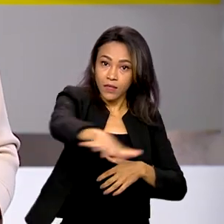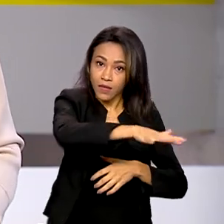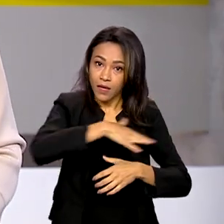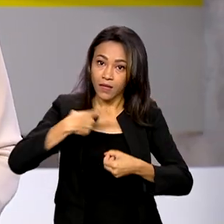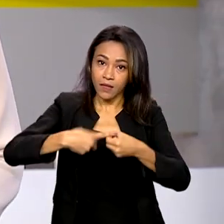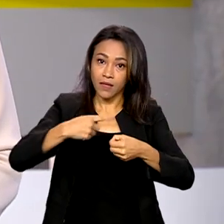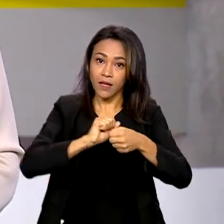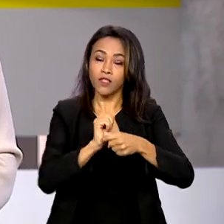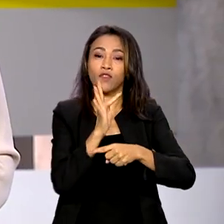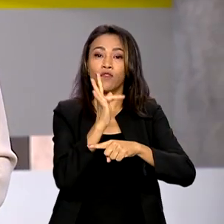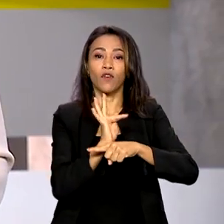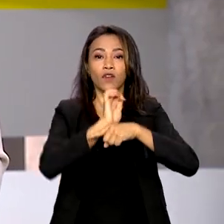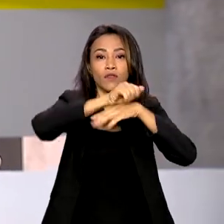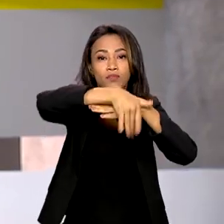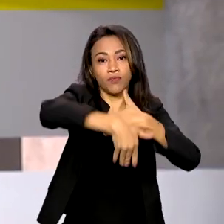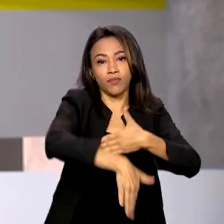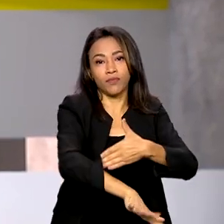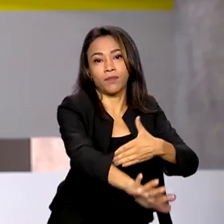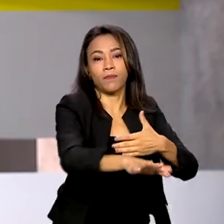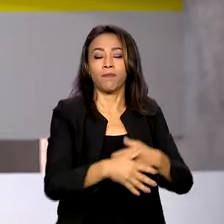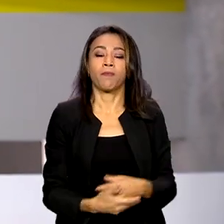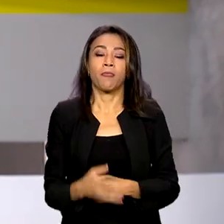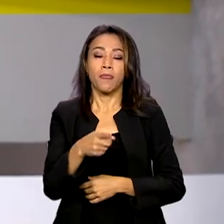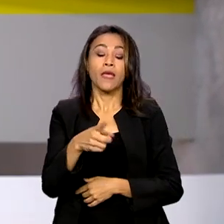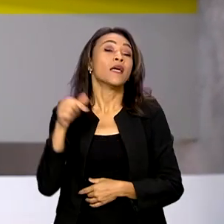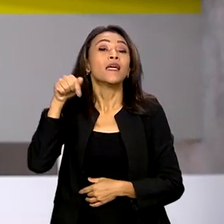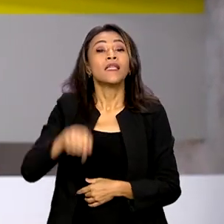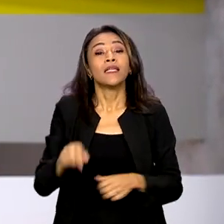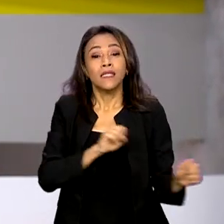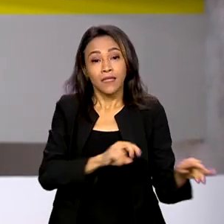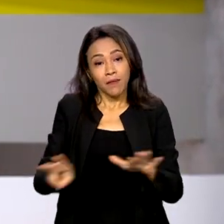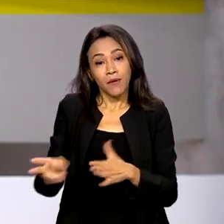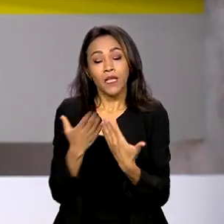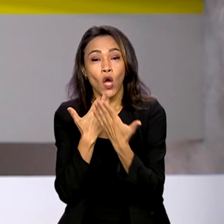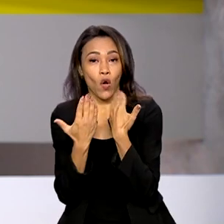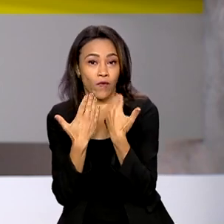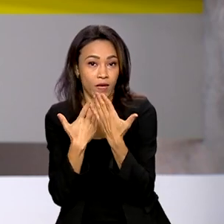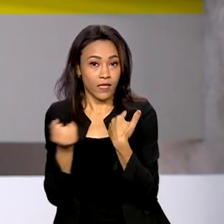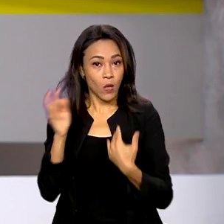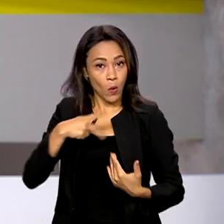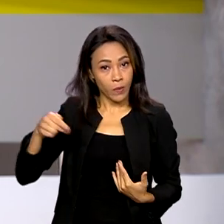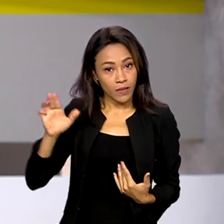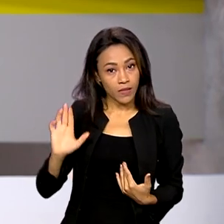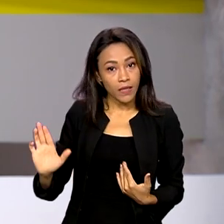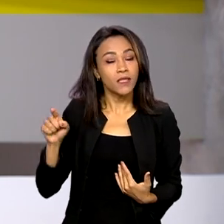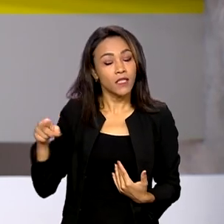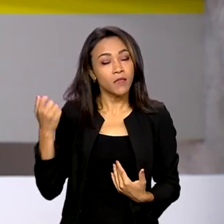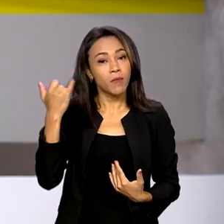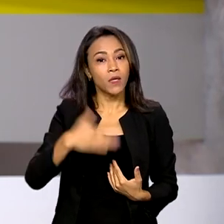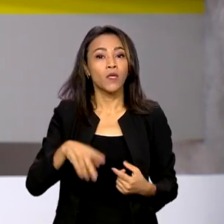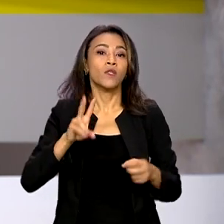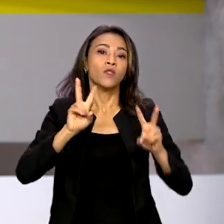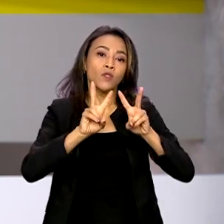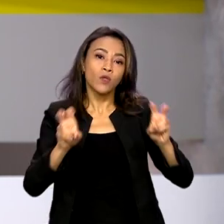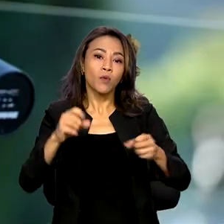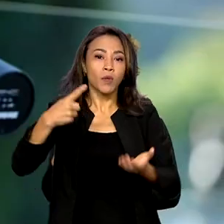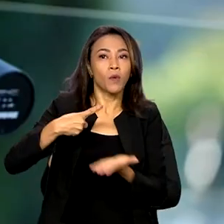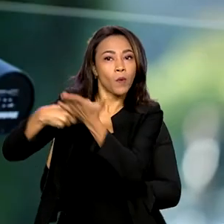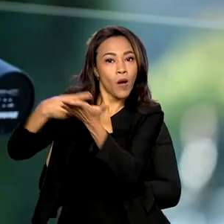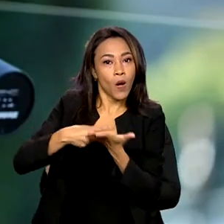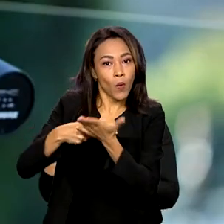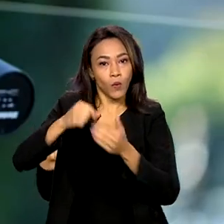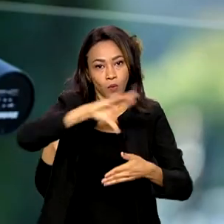e no programa conversa com o presidente desta semana Lula destacou o acordo Mercosul União Europeia